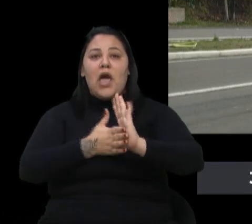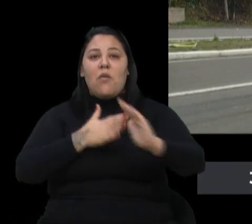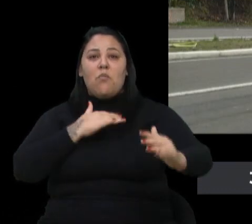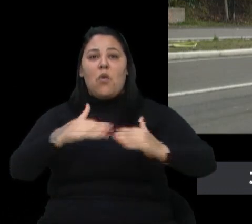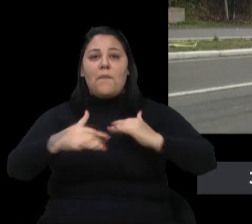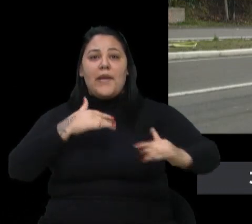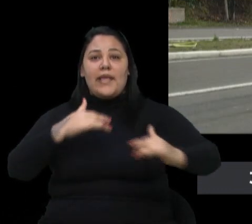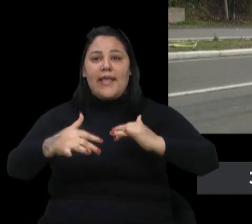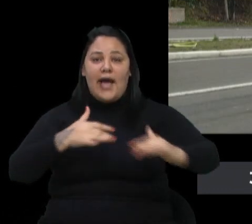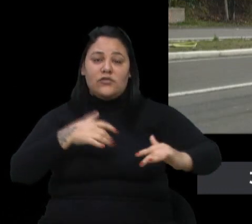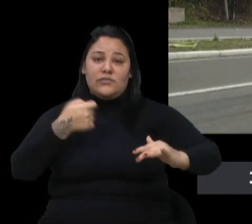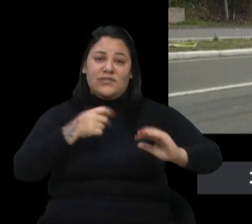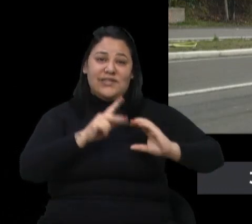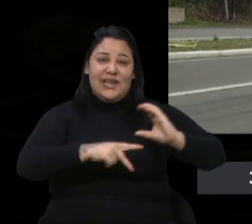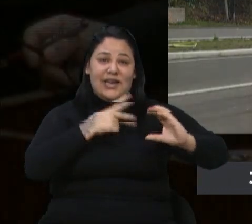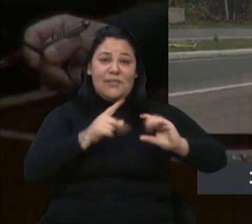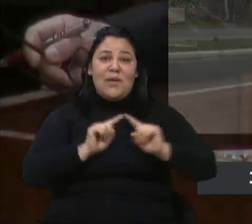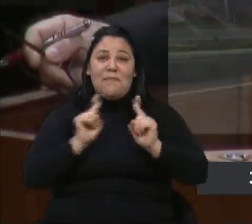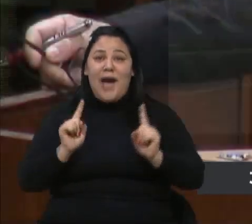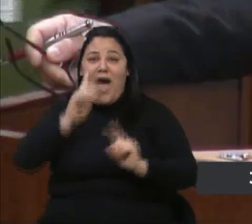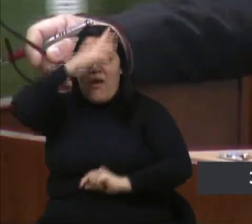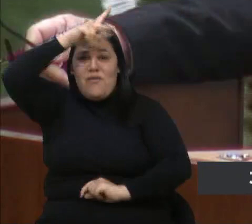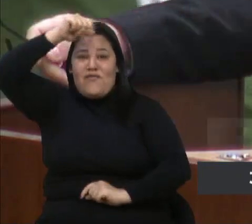casa, mas a prefeitura